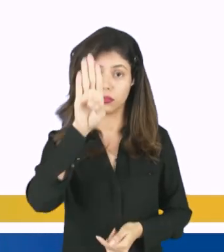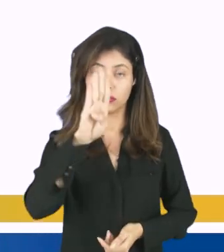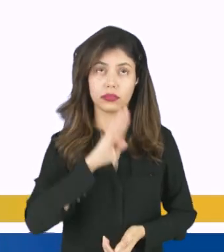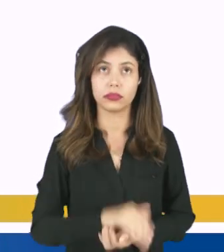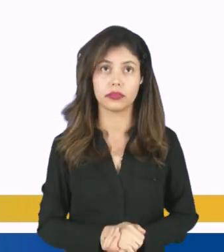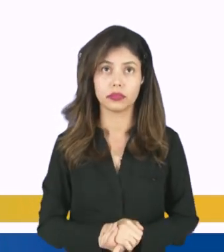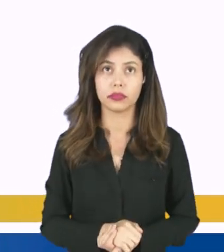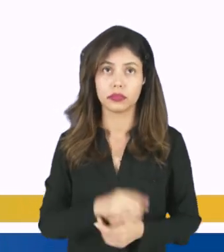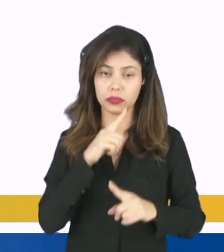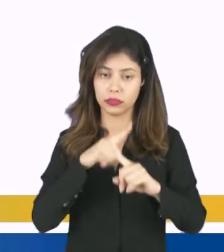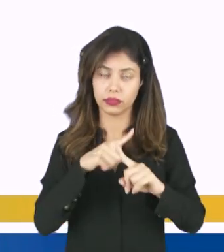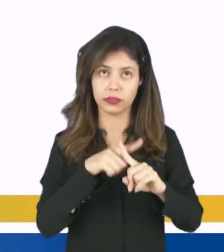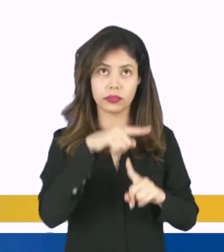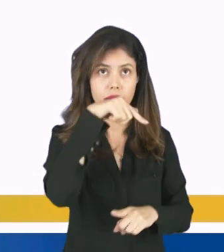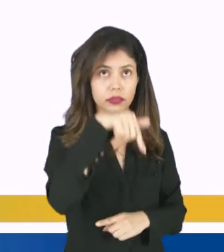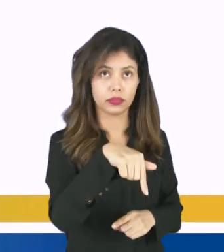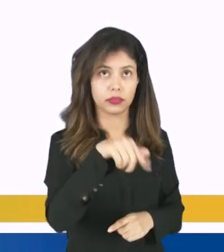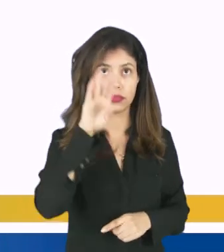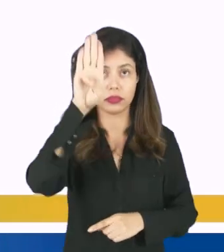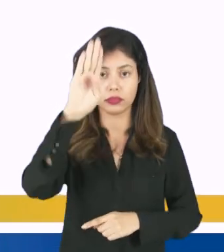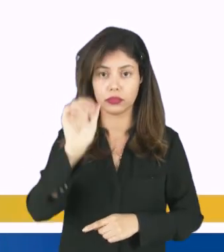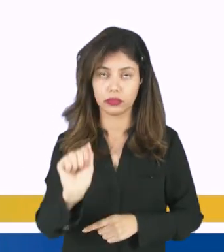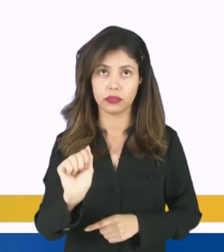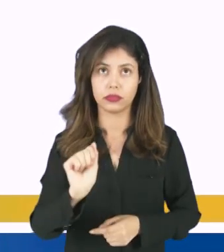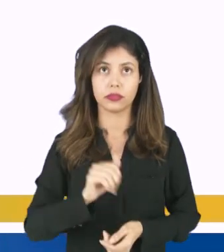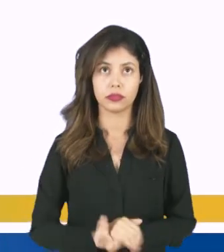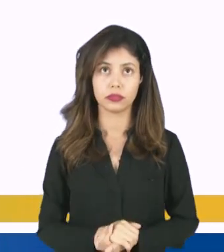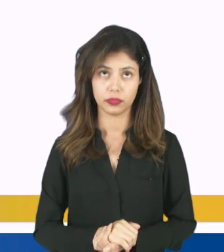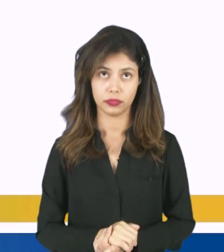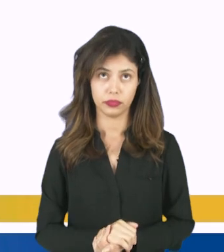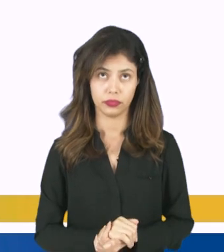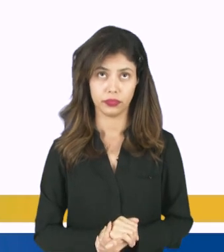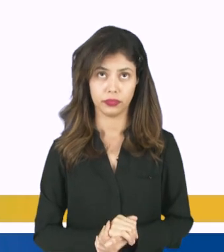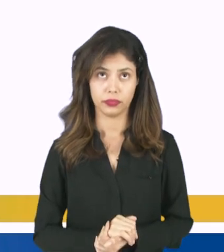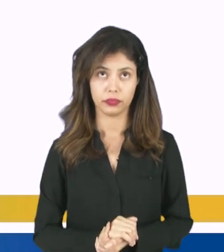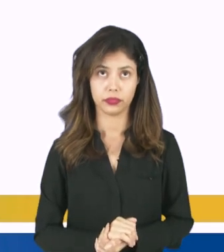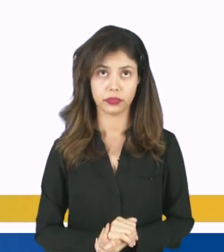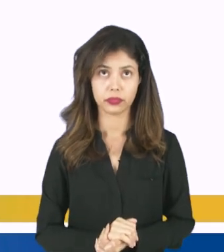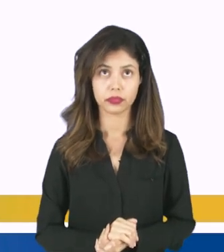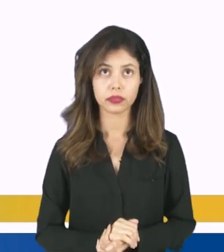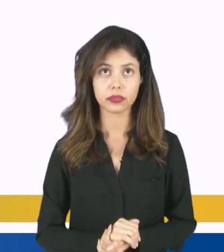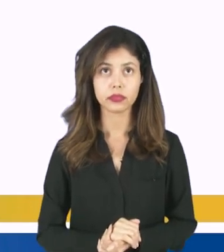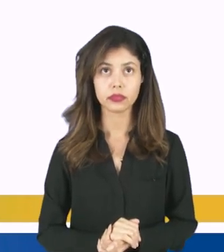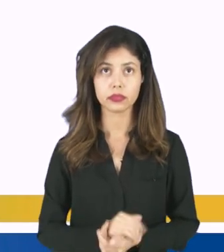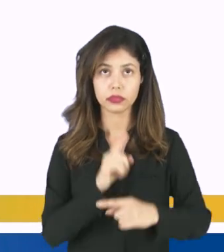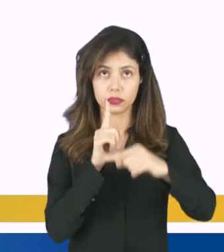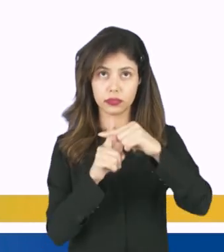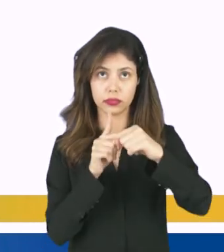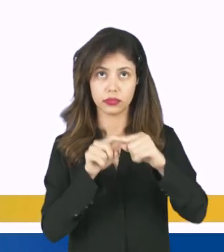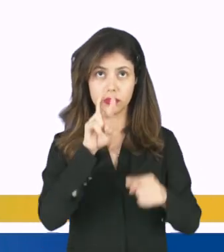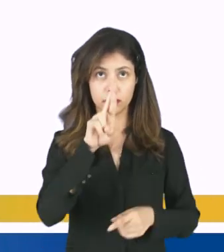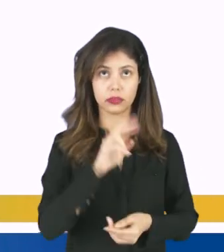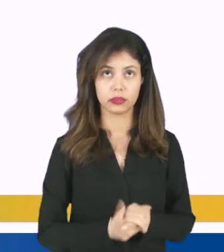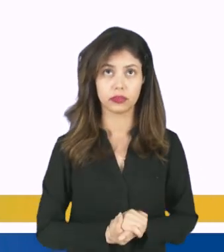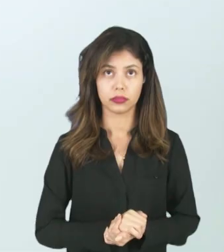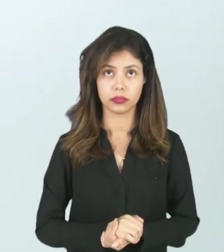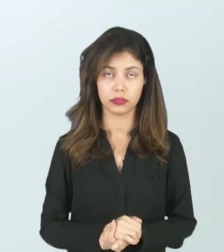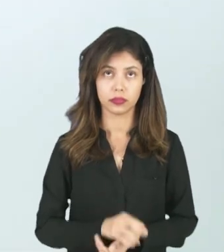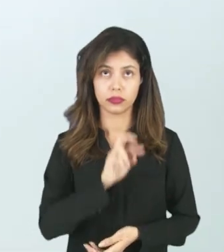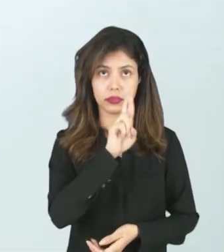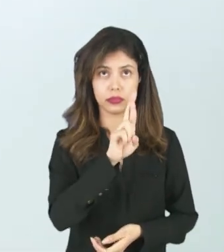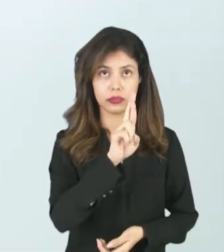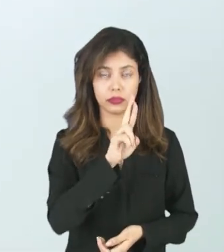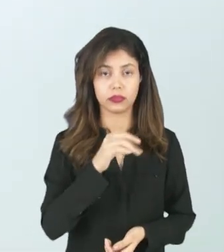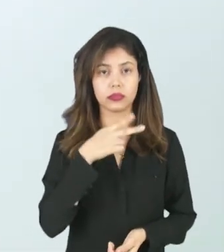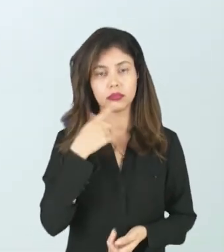B sobre A. Tudo bem, gente? Pessoal, a aula de hoje, nós trabalhamos sobre a teoria do